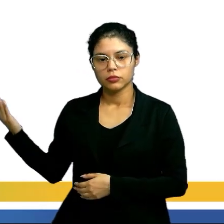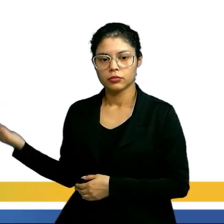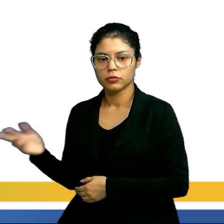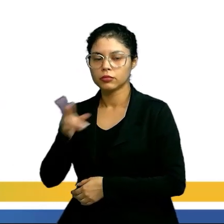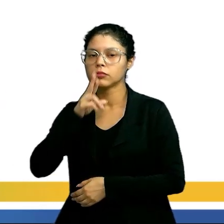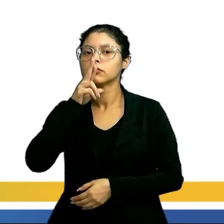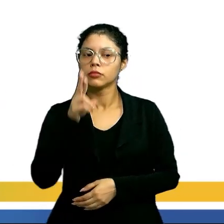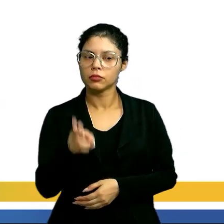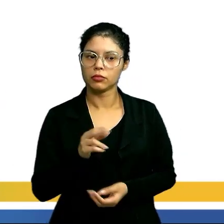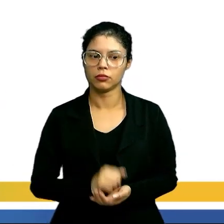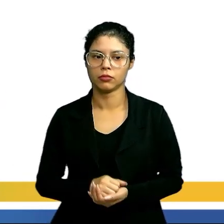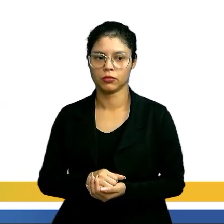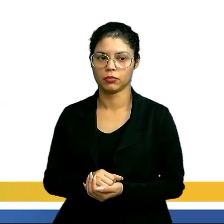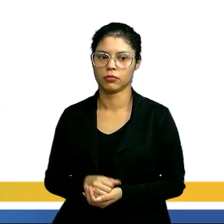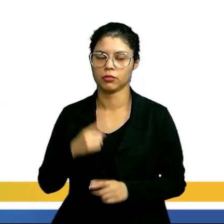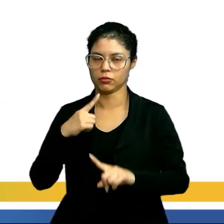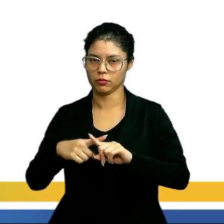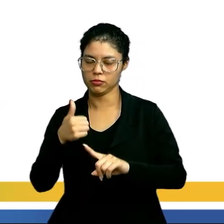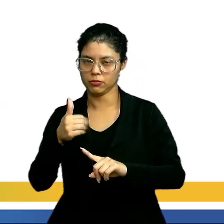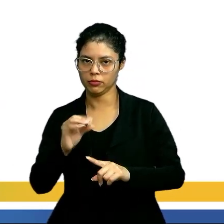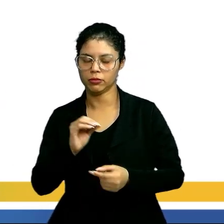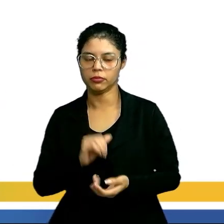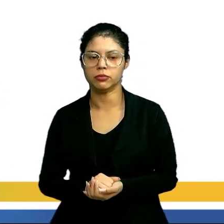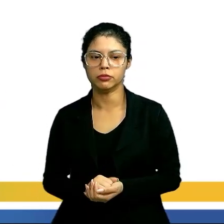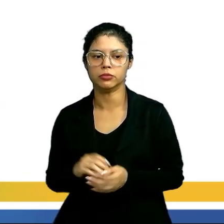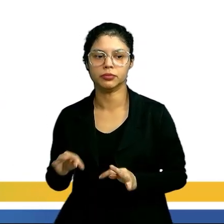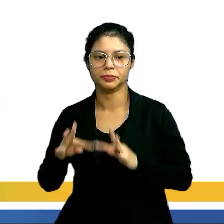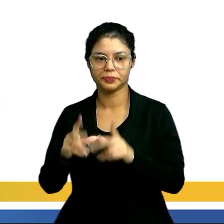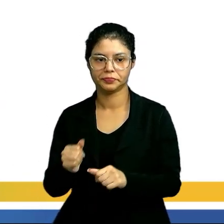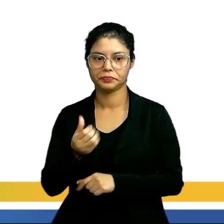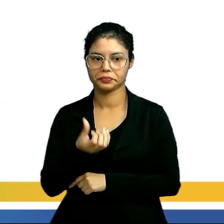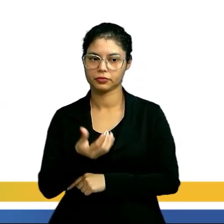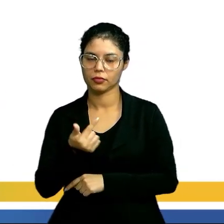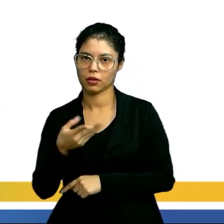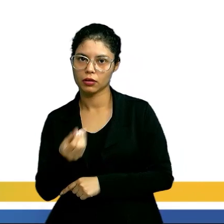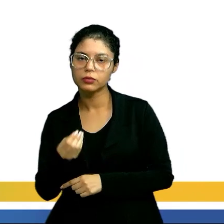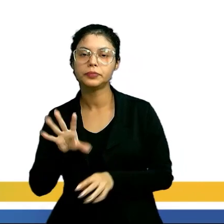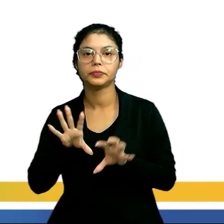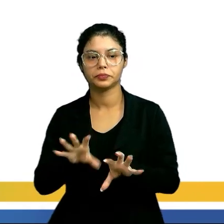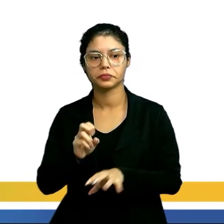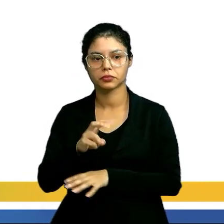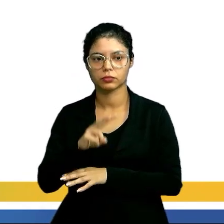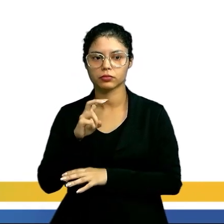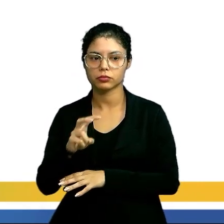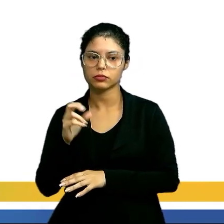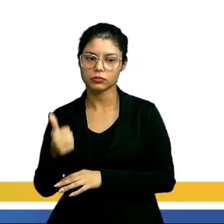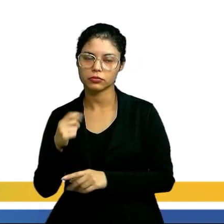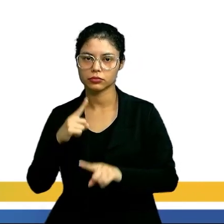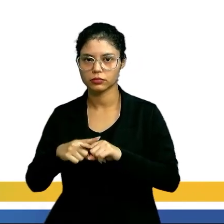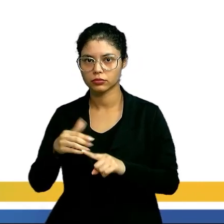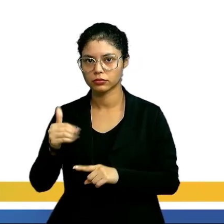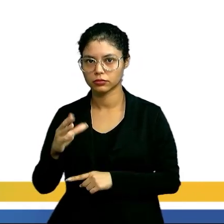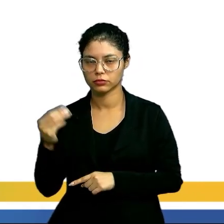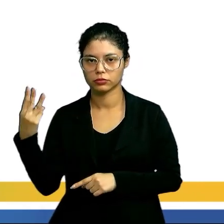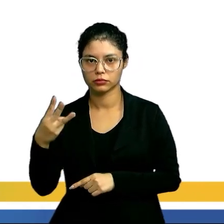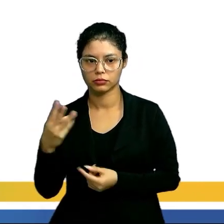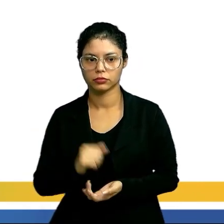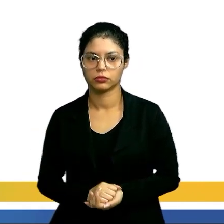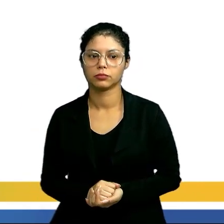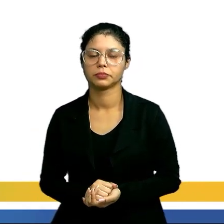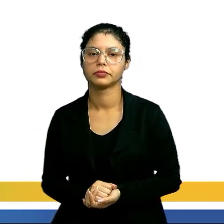que seria x ao quadrado, dividido por 2. Dessa forma, podemos calcular a energia potencial elástica. Na